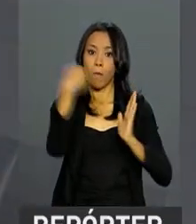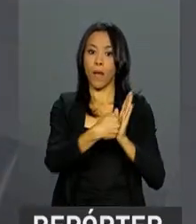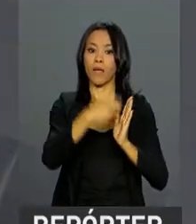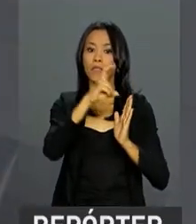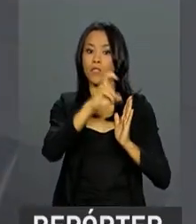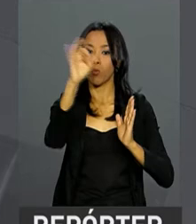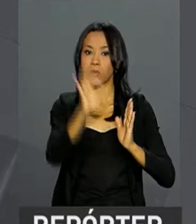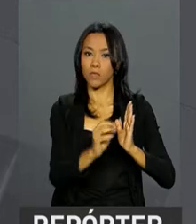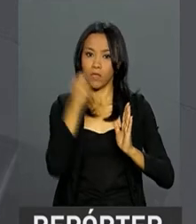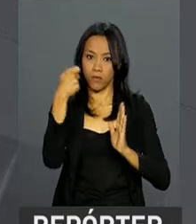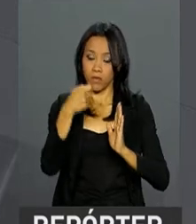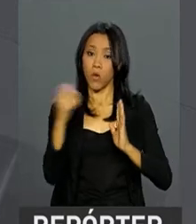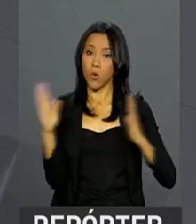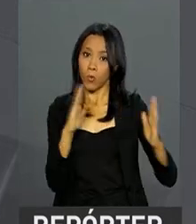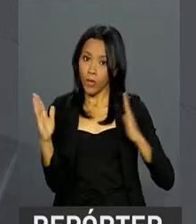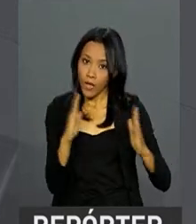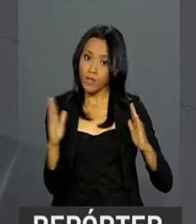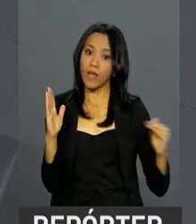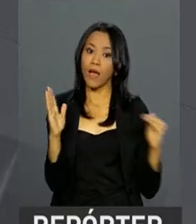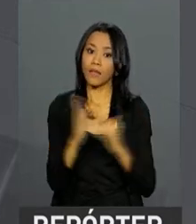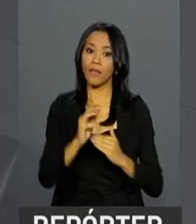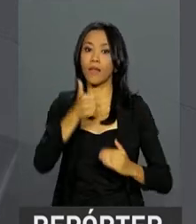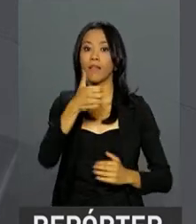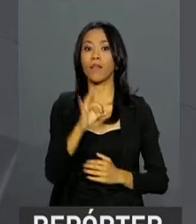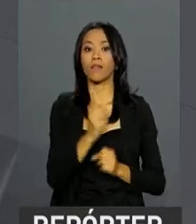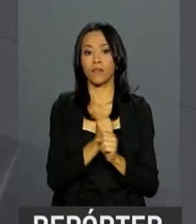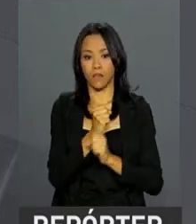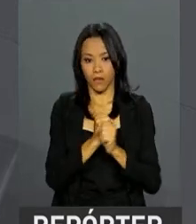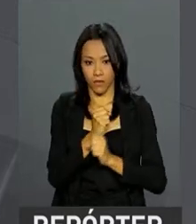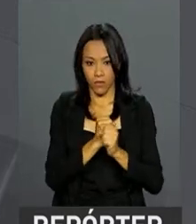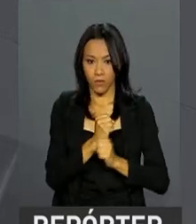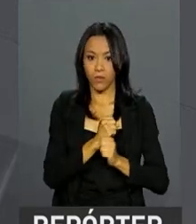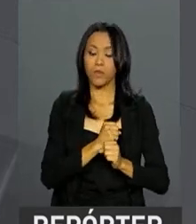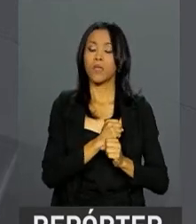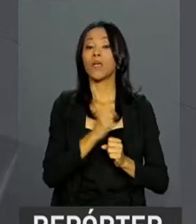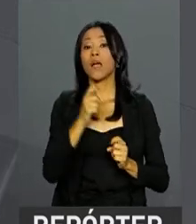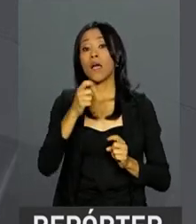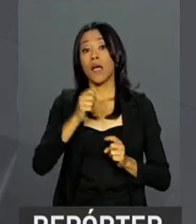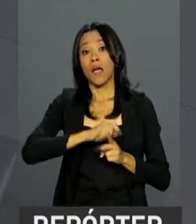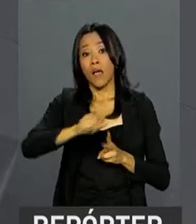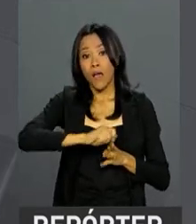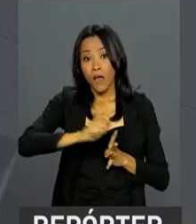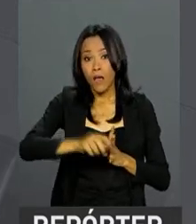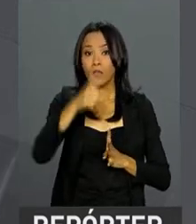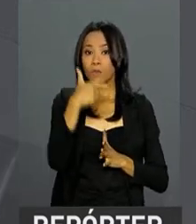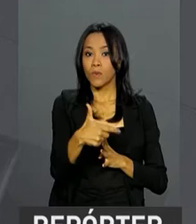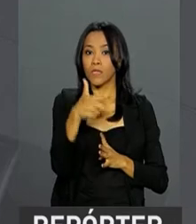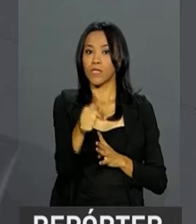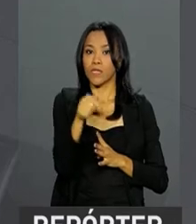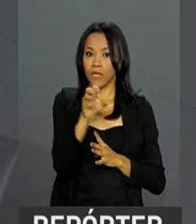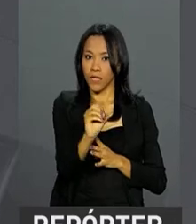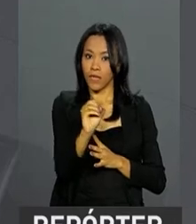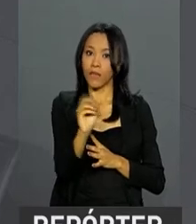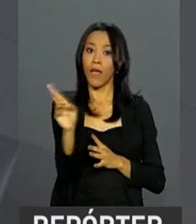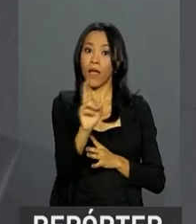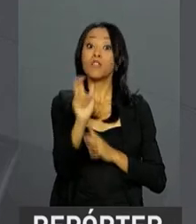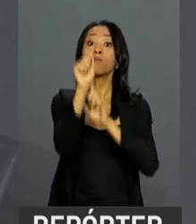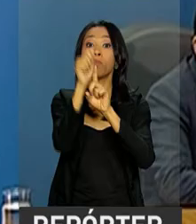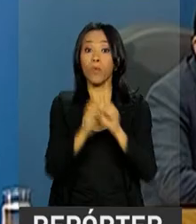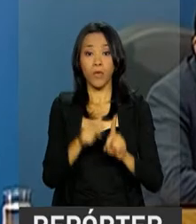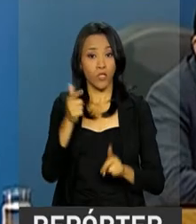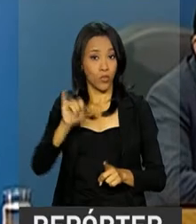imóvel o prazo para pagamento é de até dez anos a prestação máxima é de 270 reais por mês sem